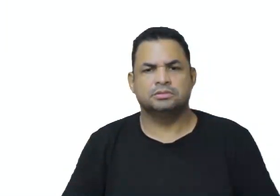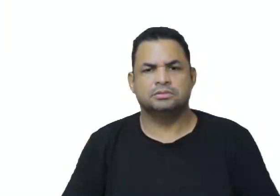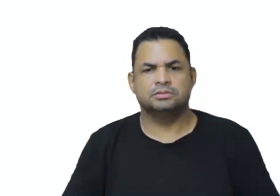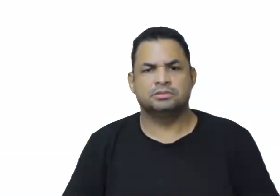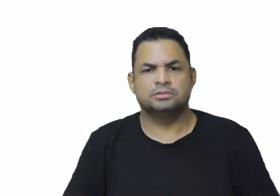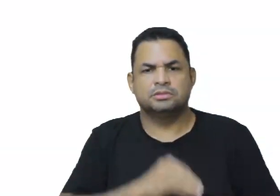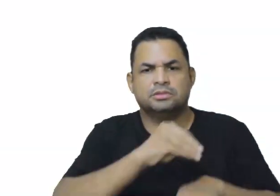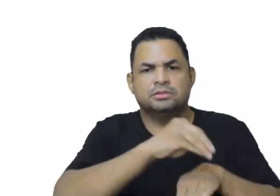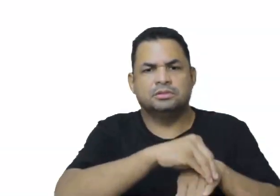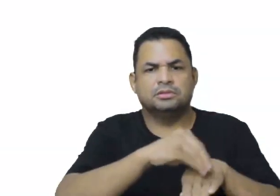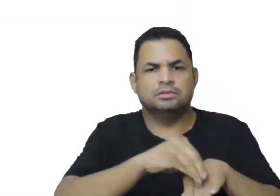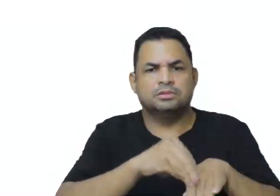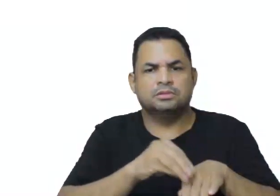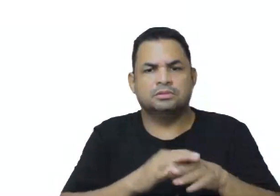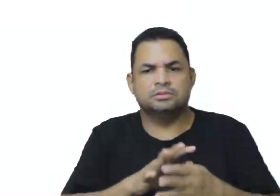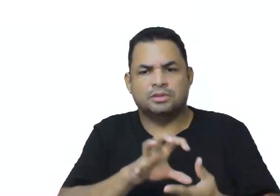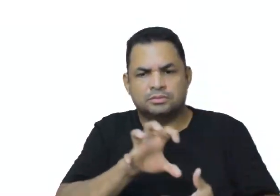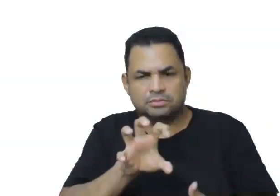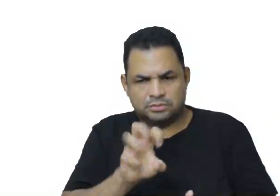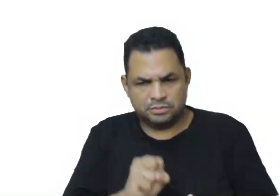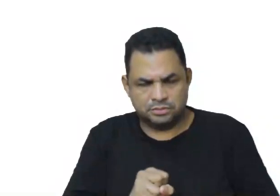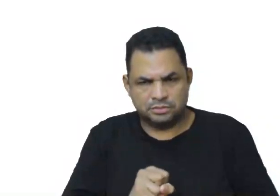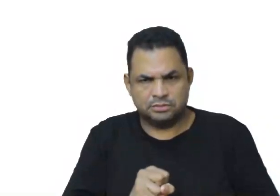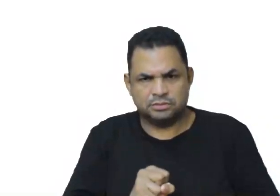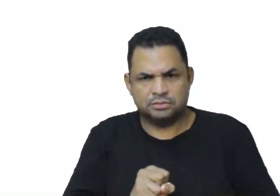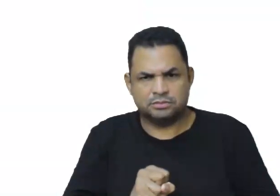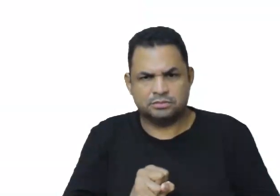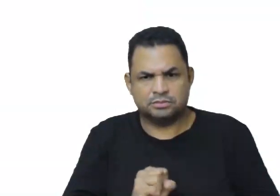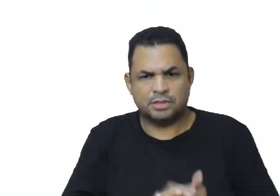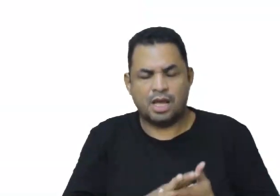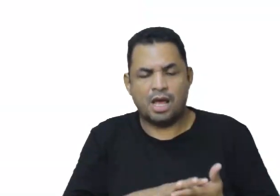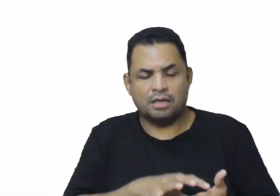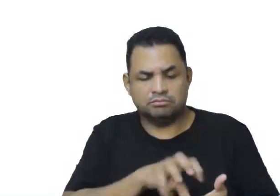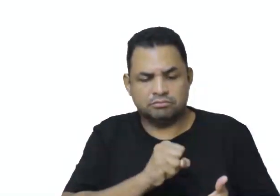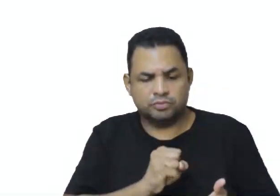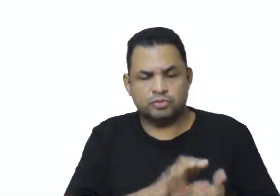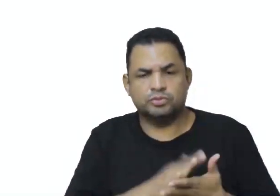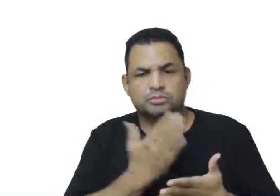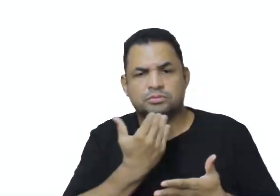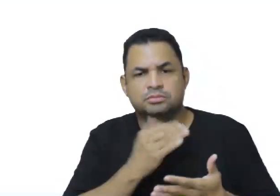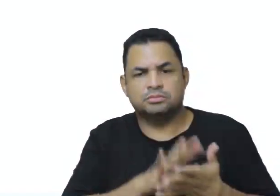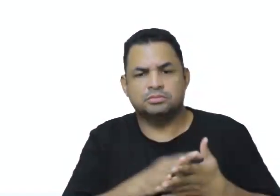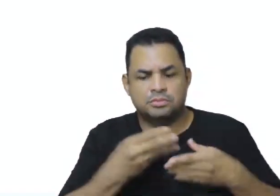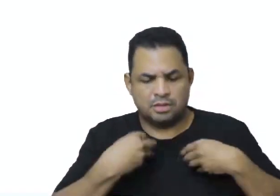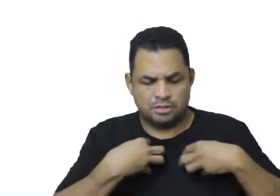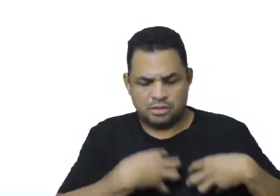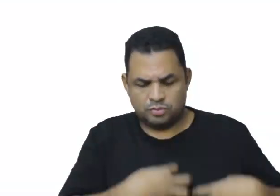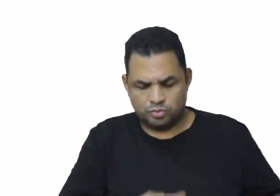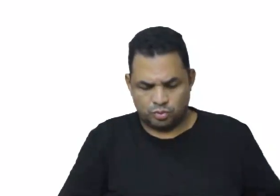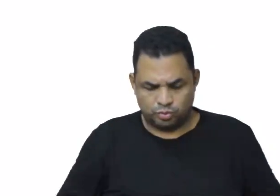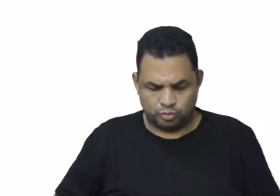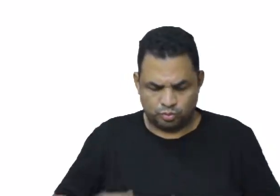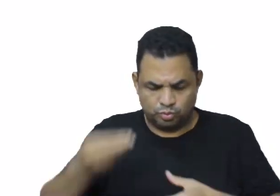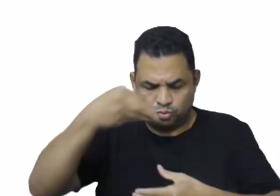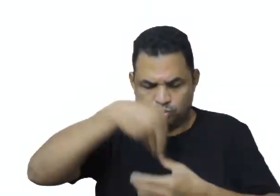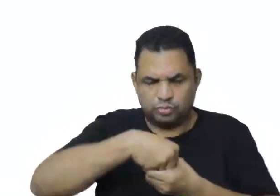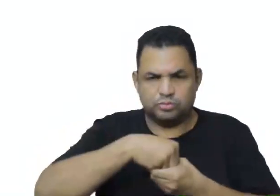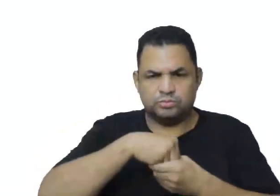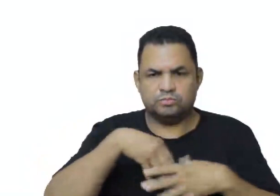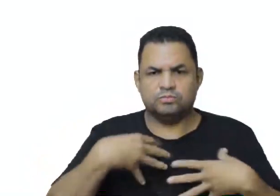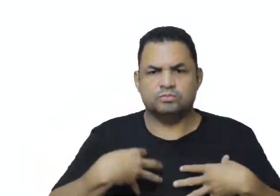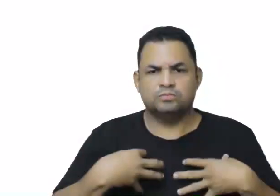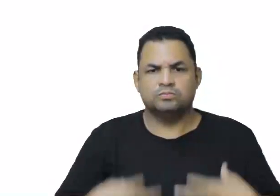esses nutrientes eles são retirados, né, da comida e são trazidos para dentro do nosso corpo.